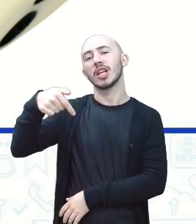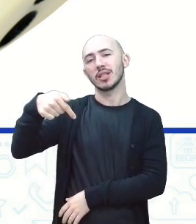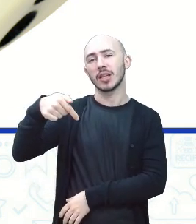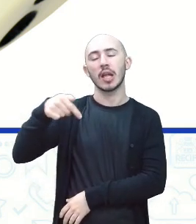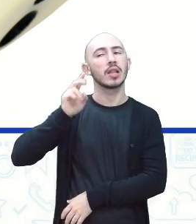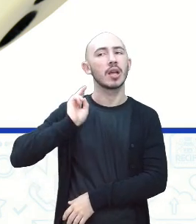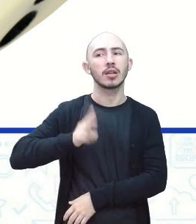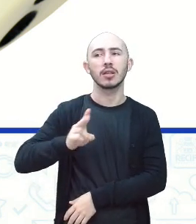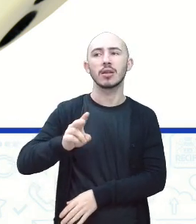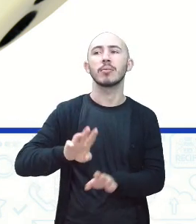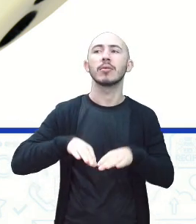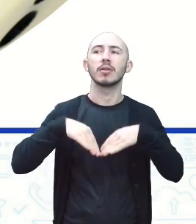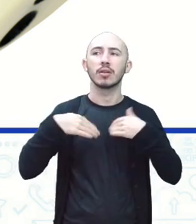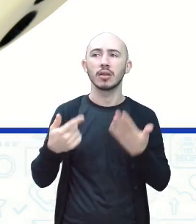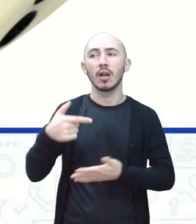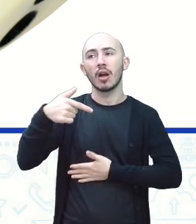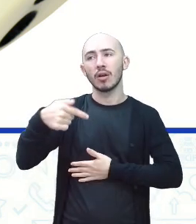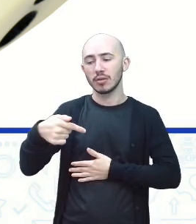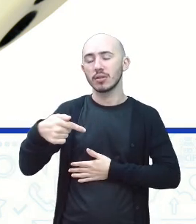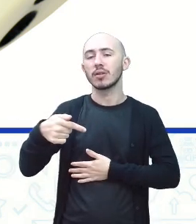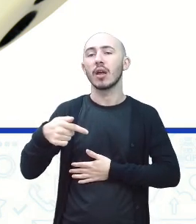7. E o 7 é um número bem